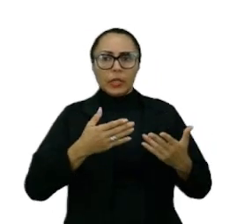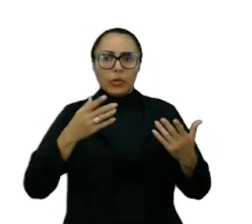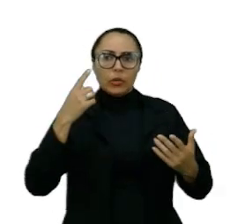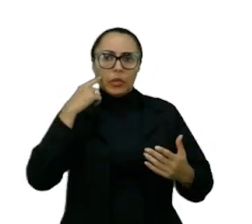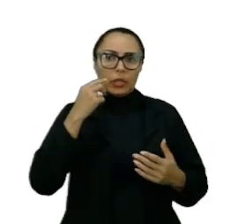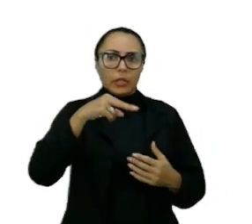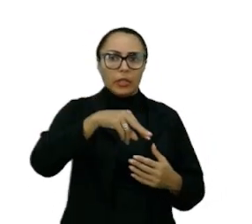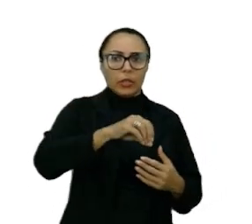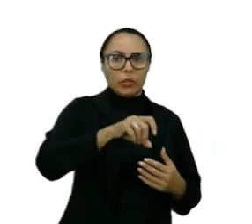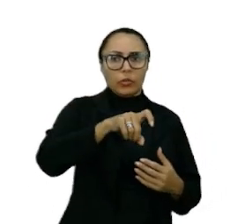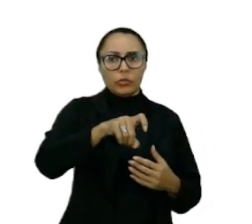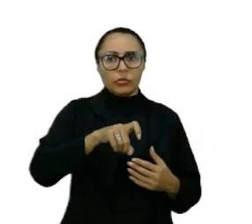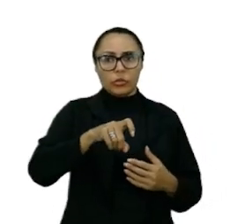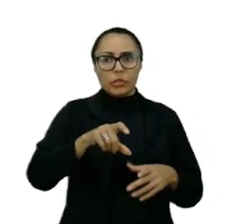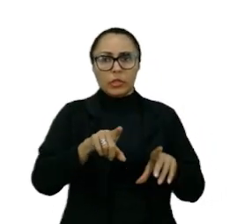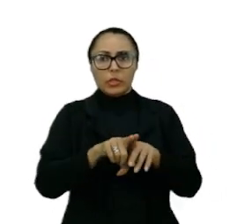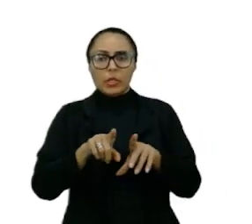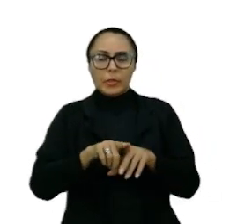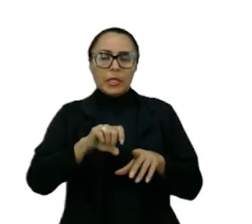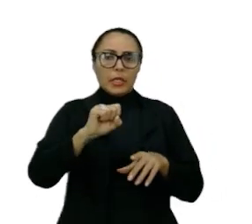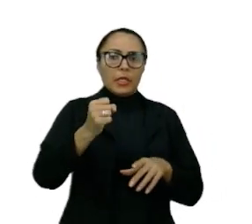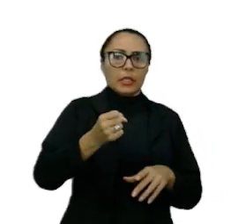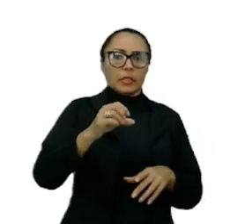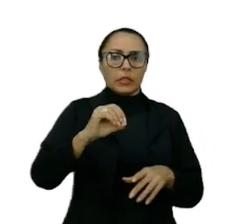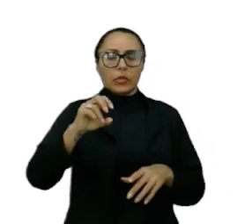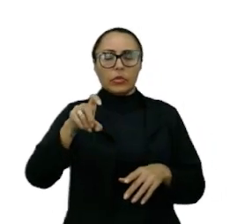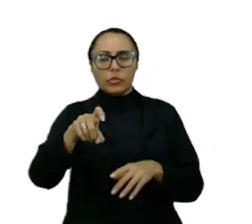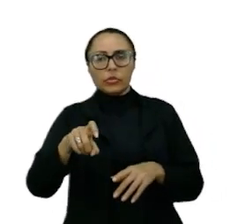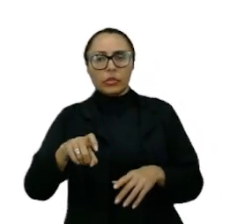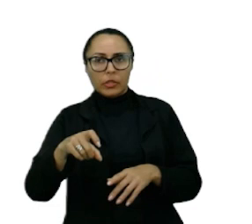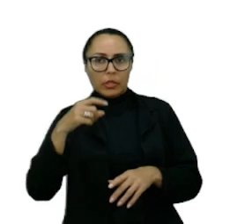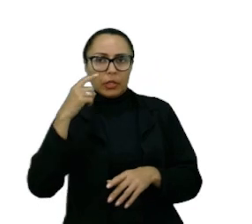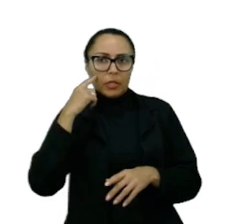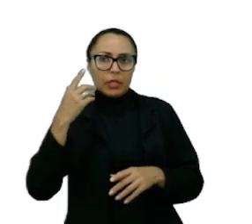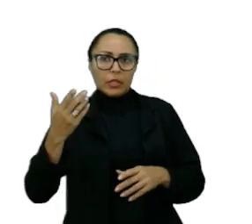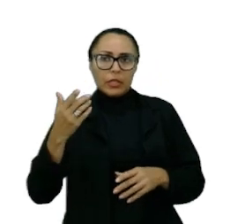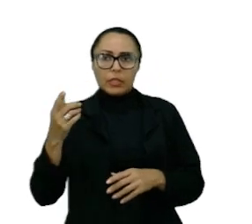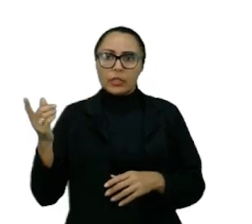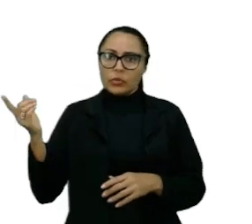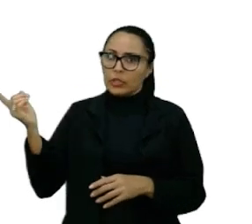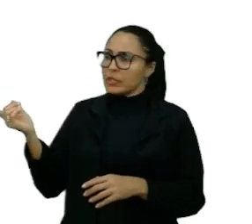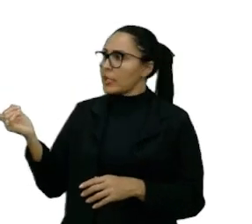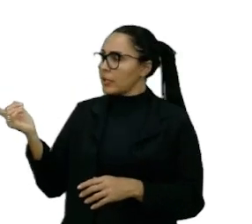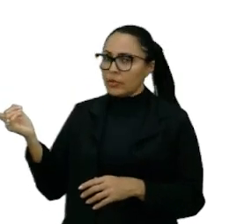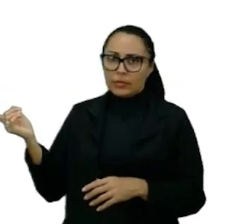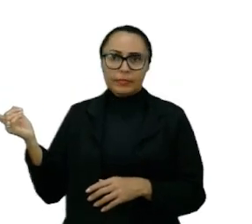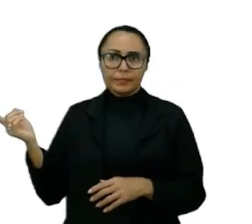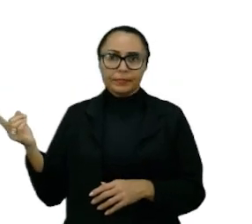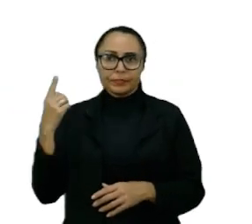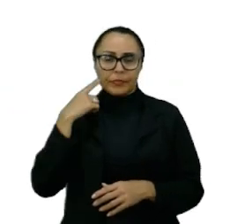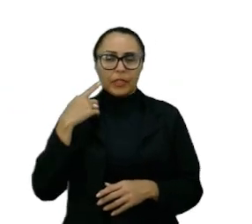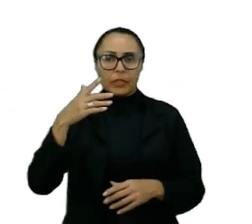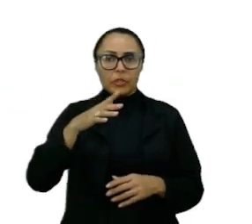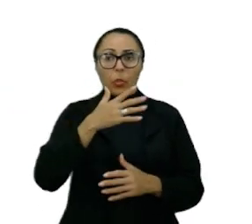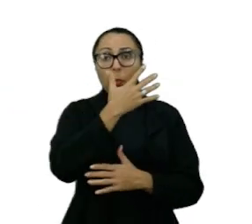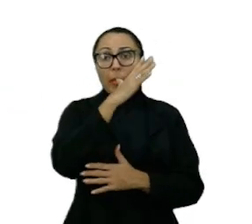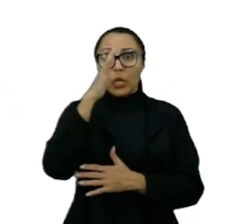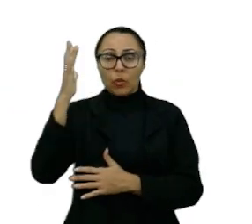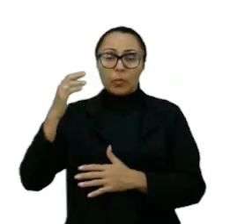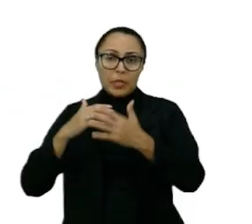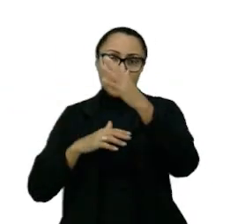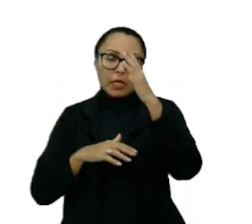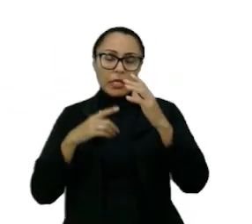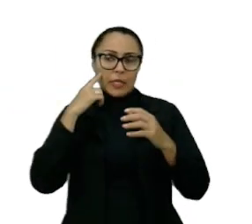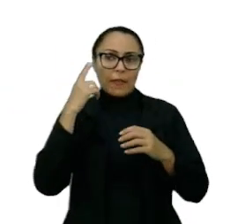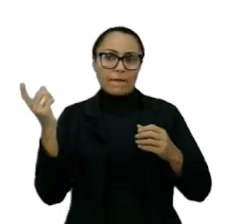o SOx, eles são emitidos, né, esses particulados, para o meio ambiente e retorna